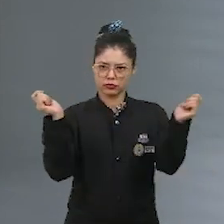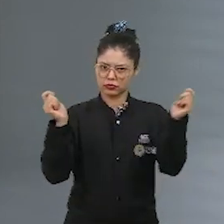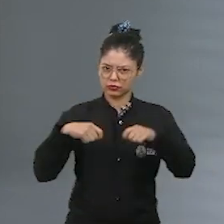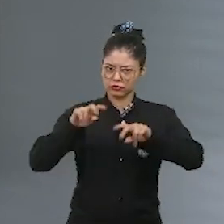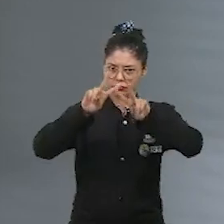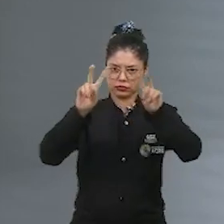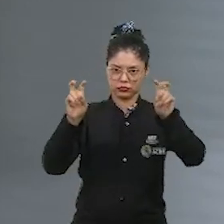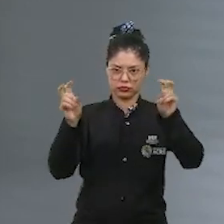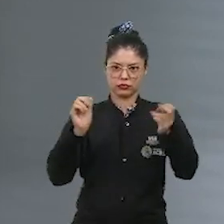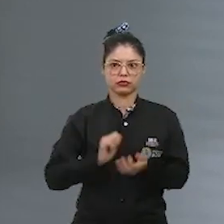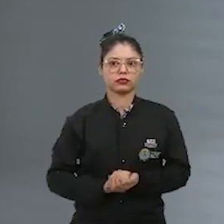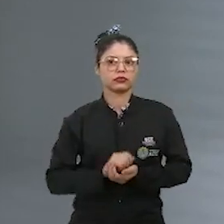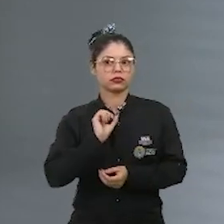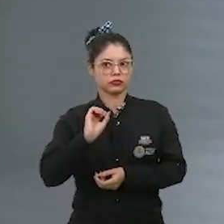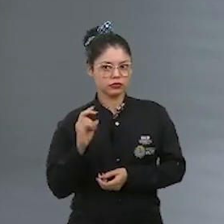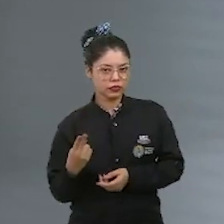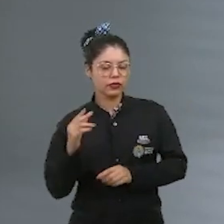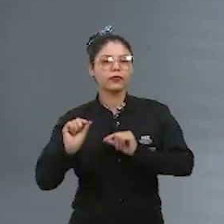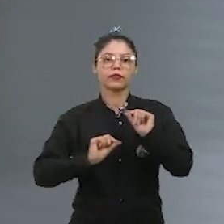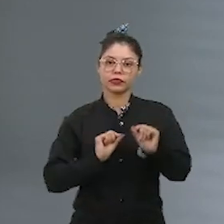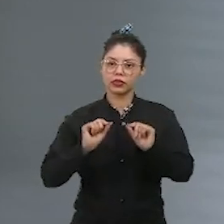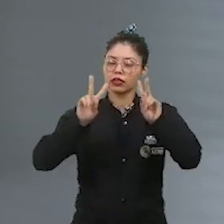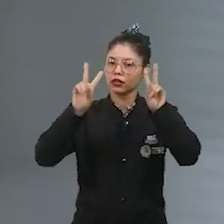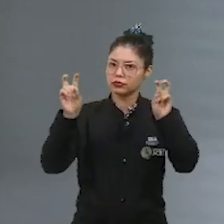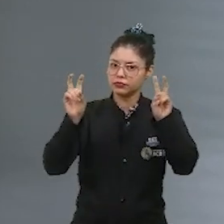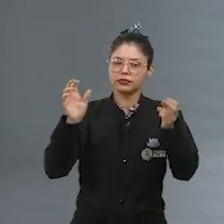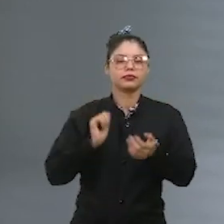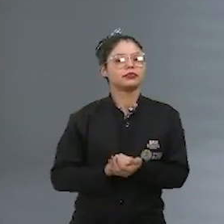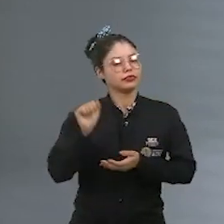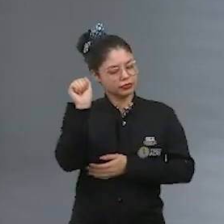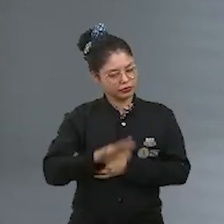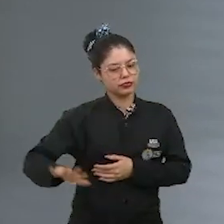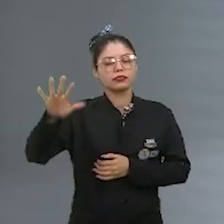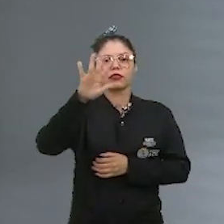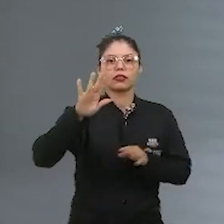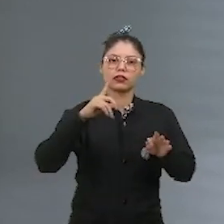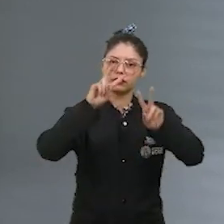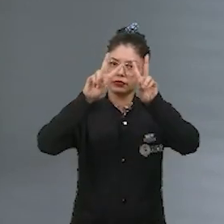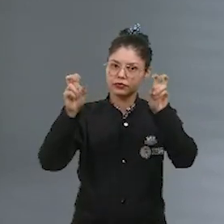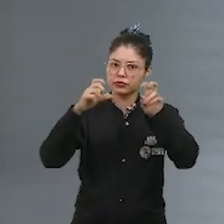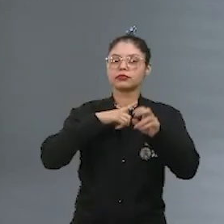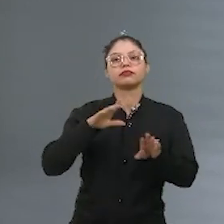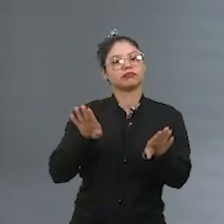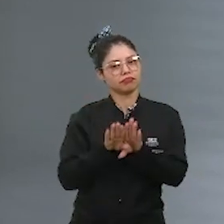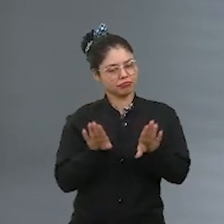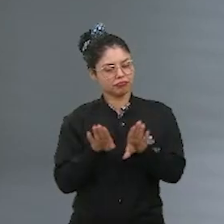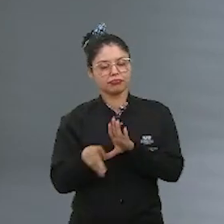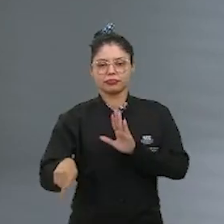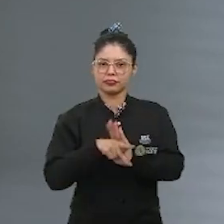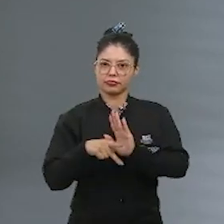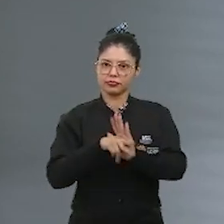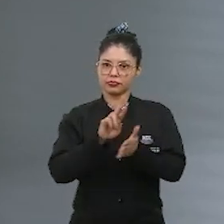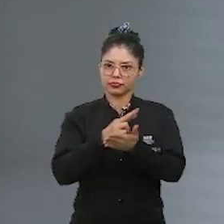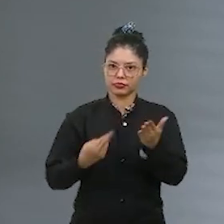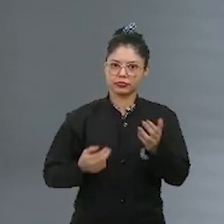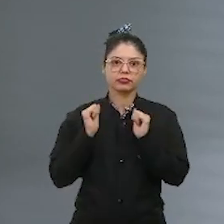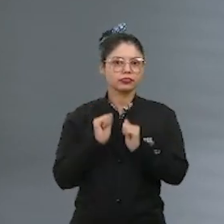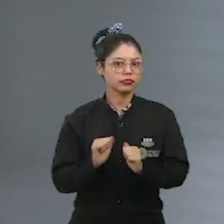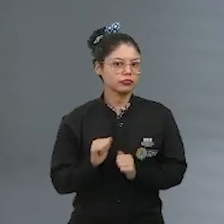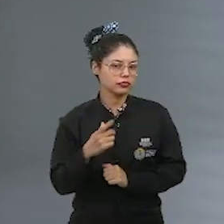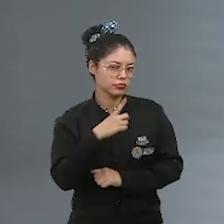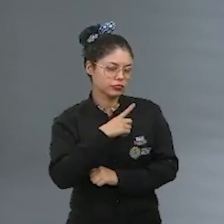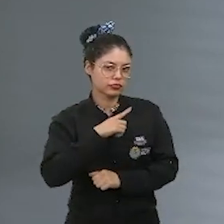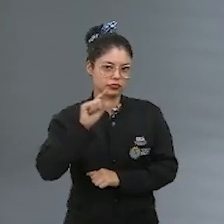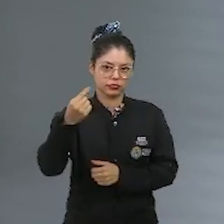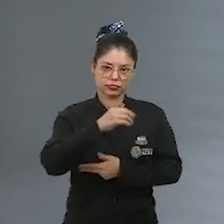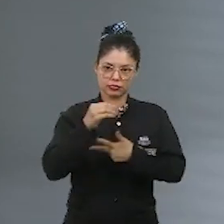possíveis temas, ou seja, assuntos, que é algo geral, temas, que é algo específico, que podem cair